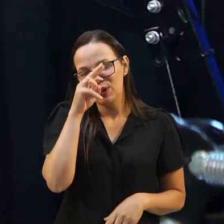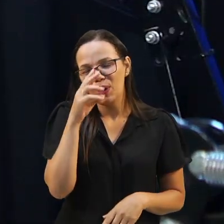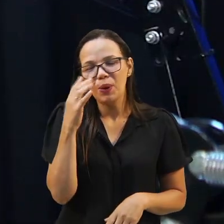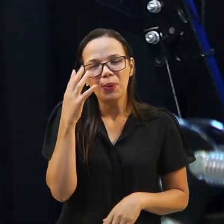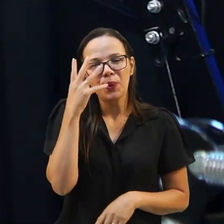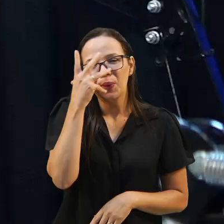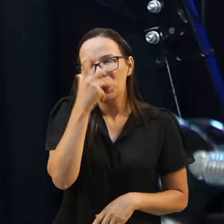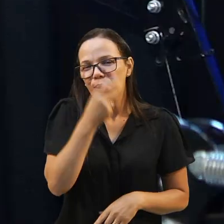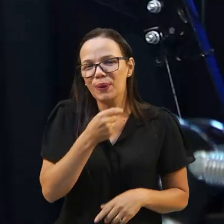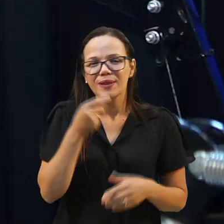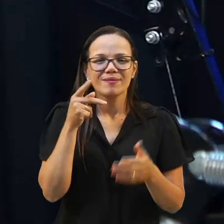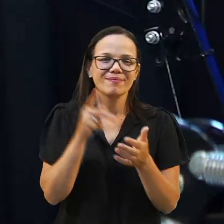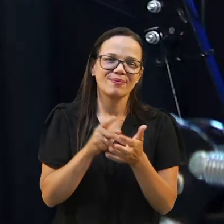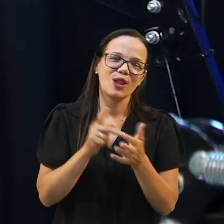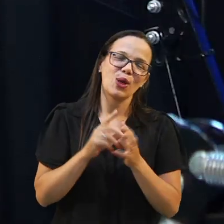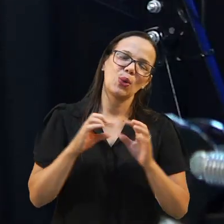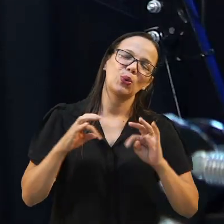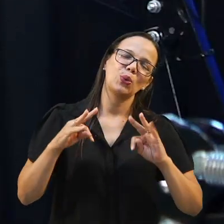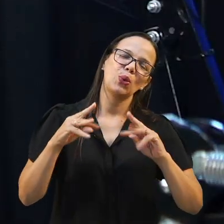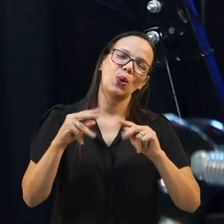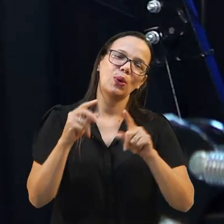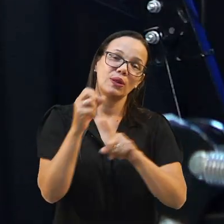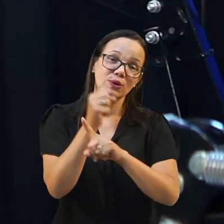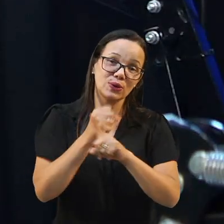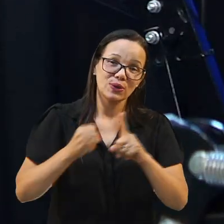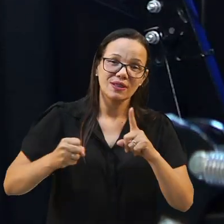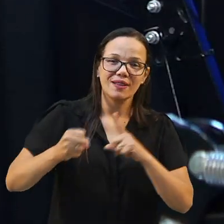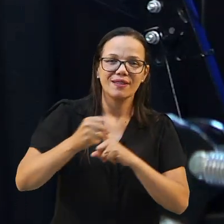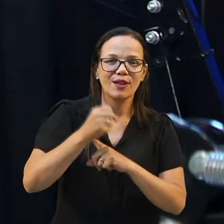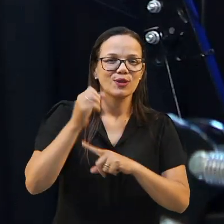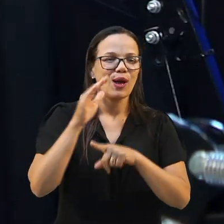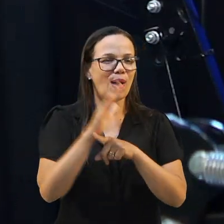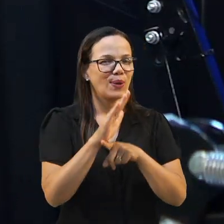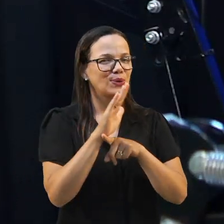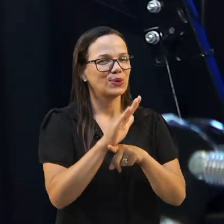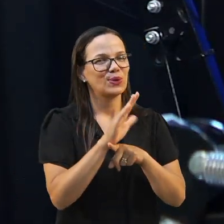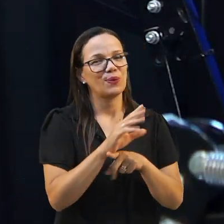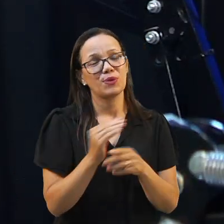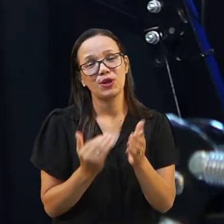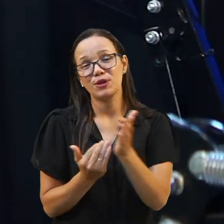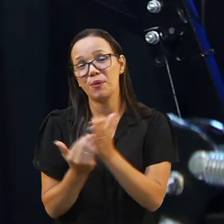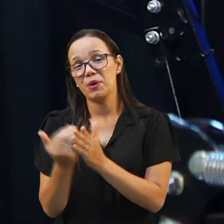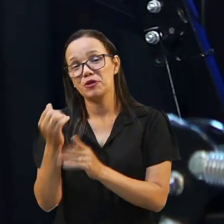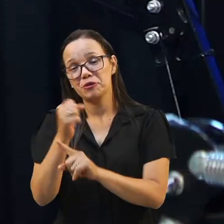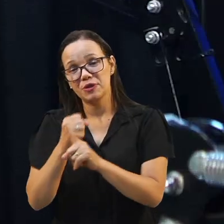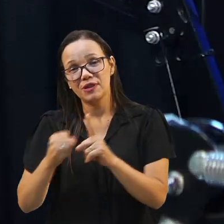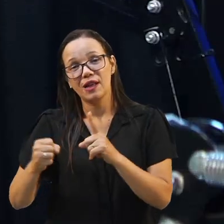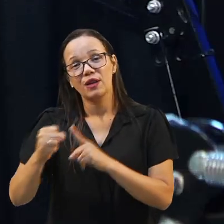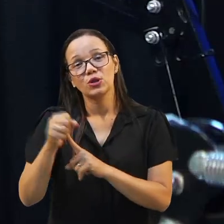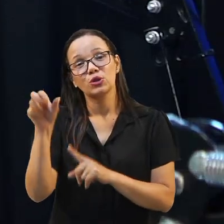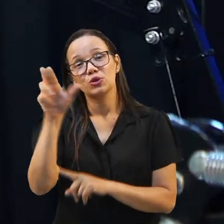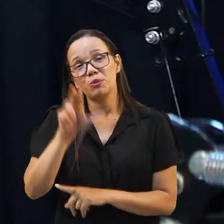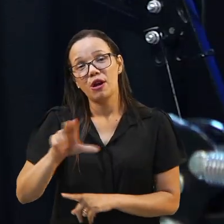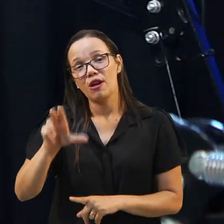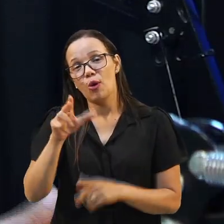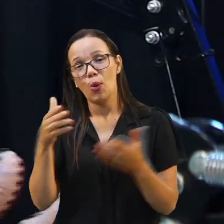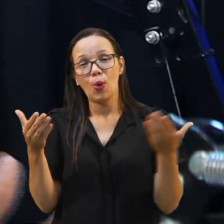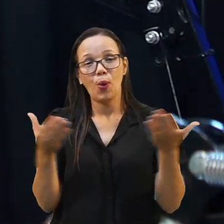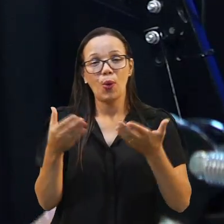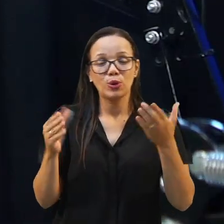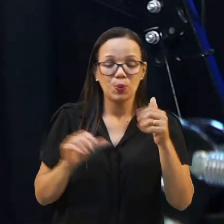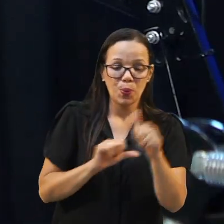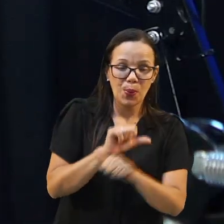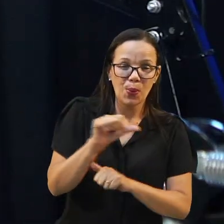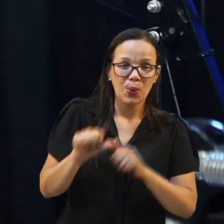muito bonita que toda a sociedade contribuiu. Inicialmente a sociedade de Uberlândia, e hoje, né,